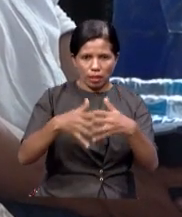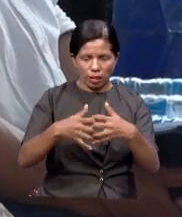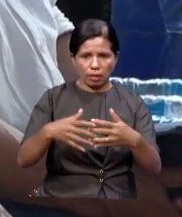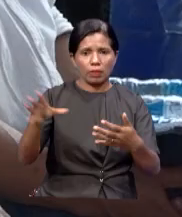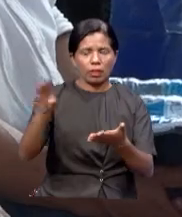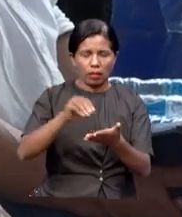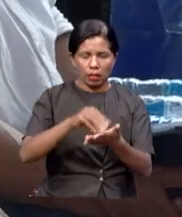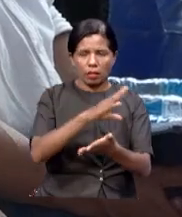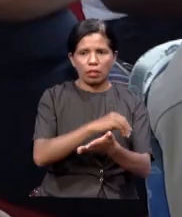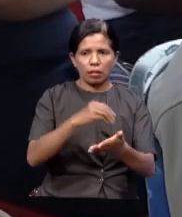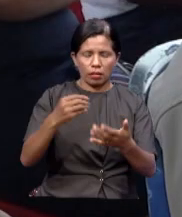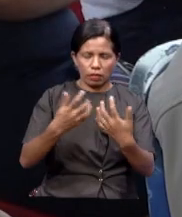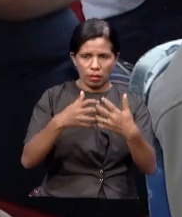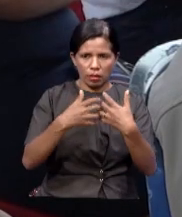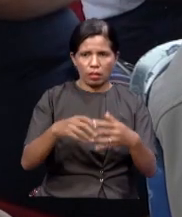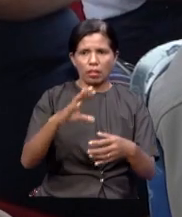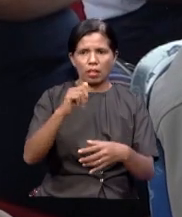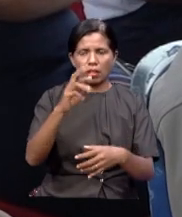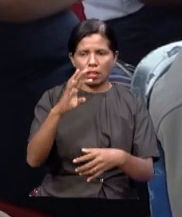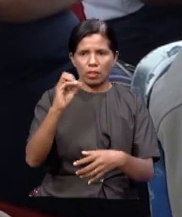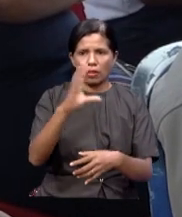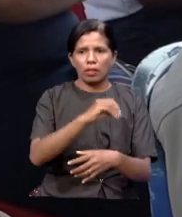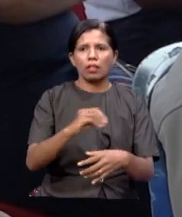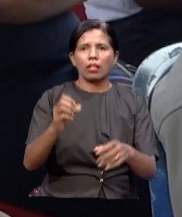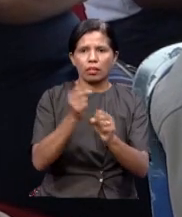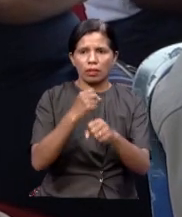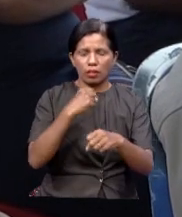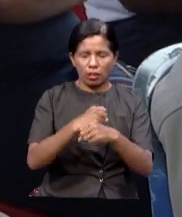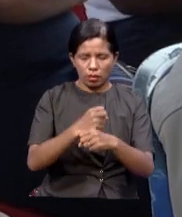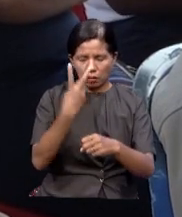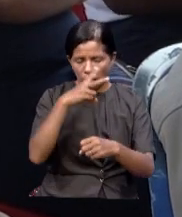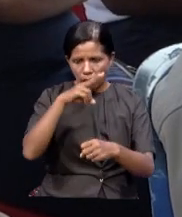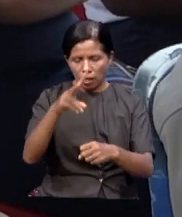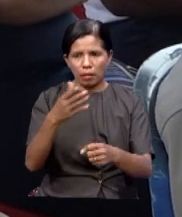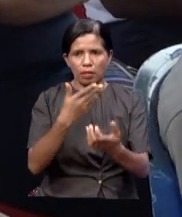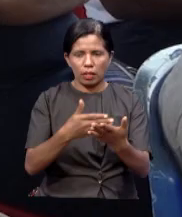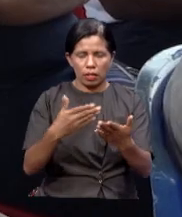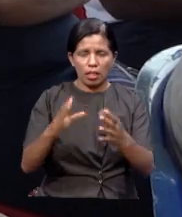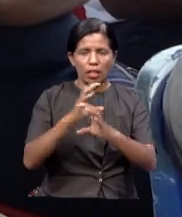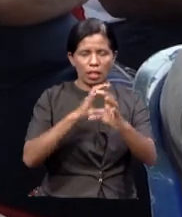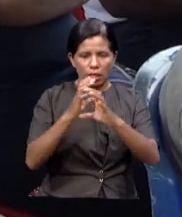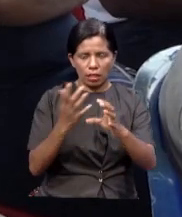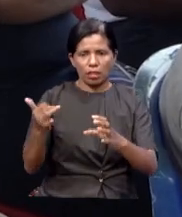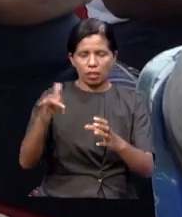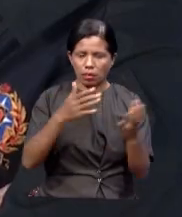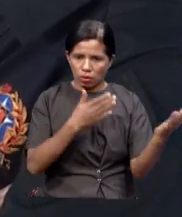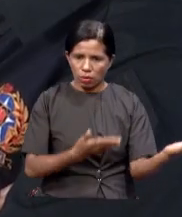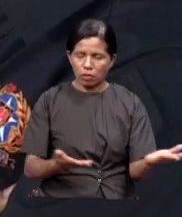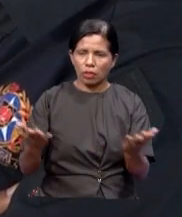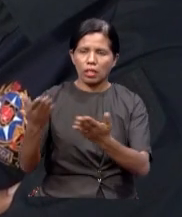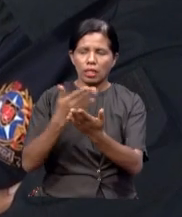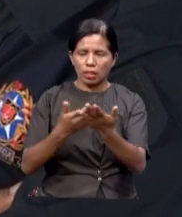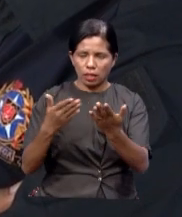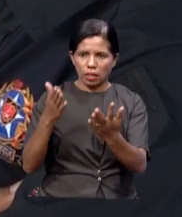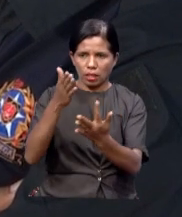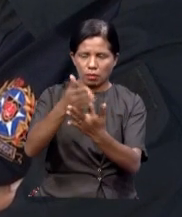ida máquina X-ray caro scanner, honia função a tu halo passa revista, ba caminhoneta sira nebelori sasan tamanosai